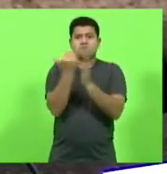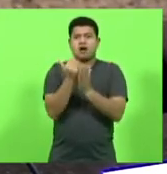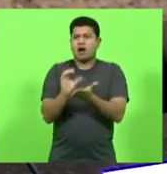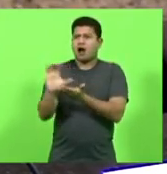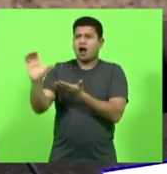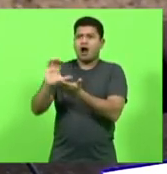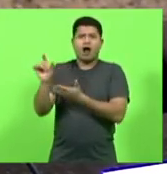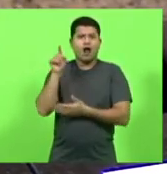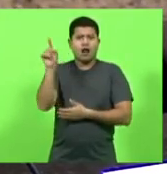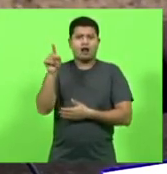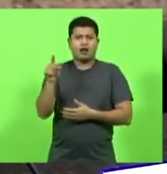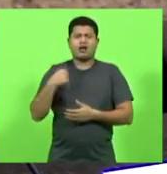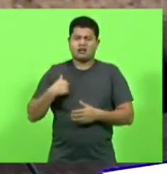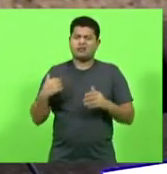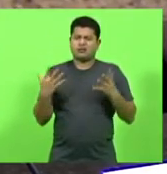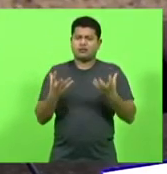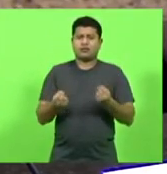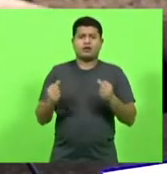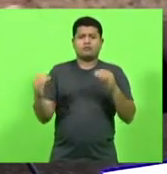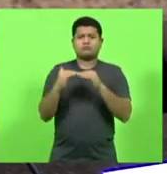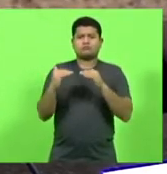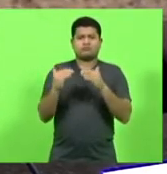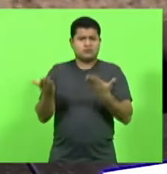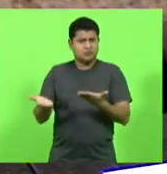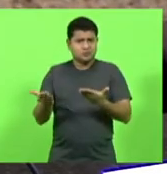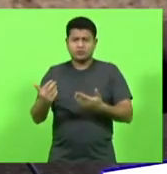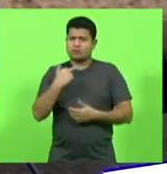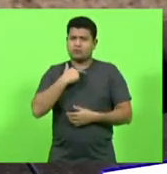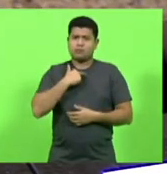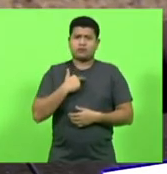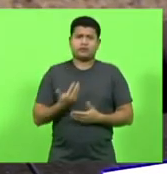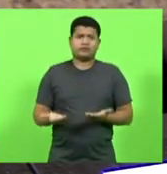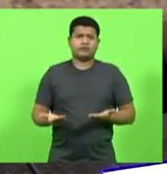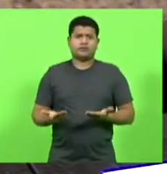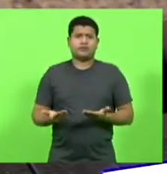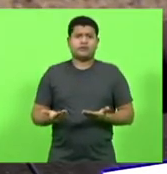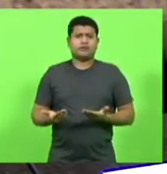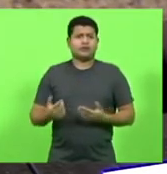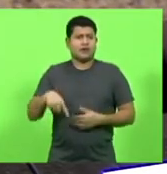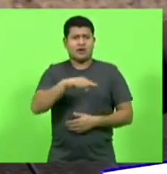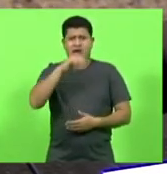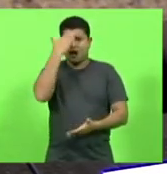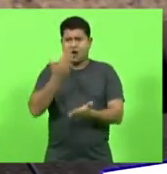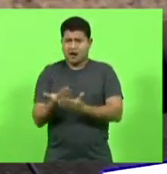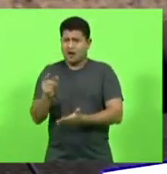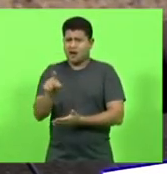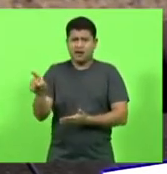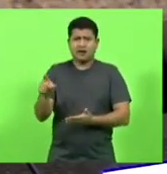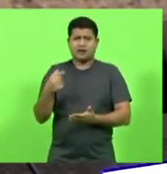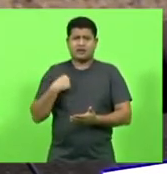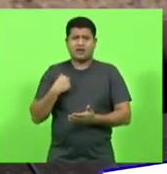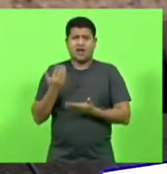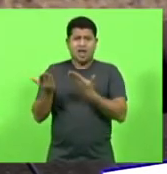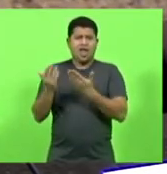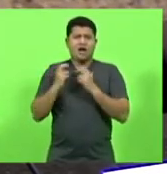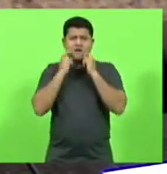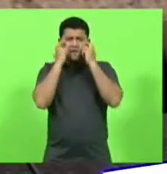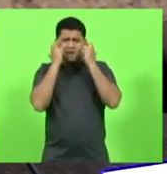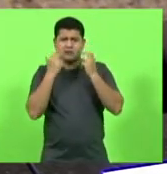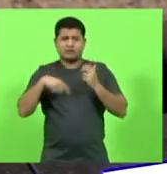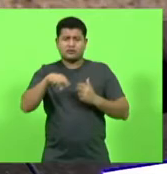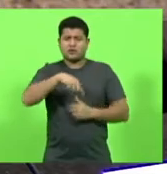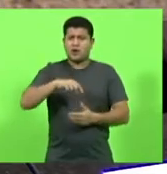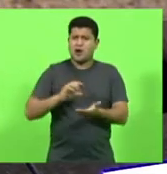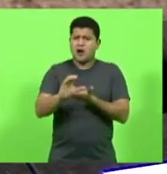conivente com o que fazem com Santa Catarina. Pelo amor de Deus, quem pode acreditar que alguém vai ficar constrangido porque a gente está investindo? Claro que